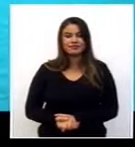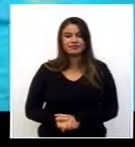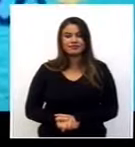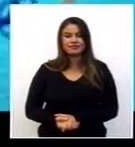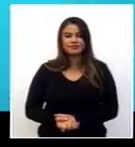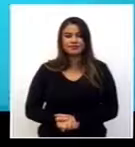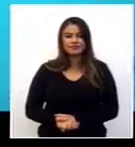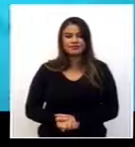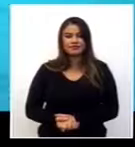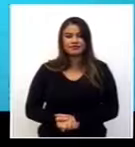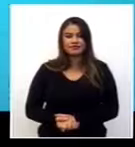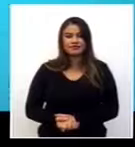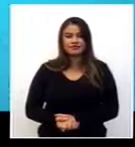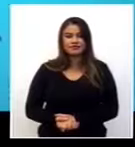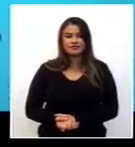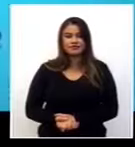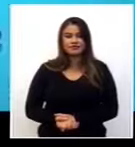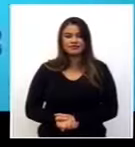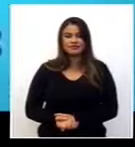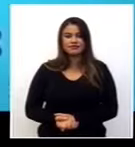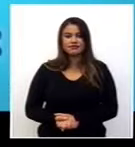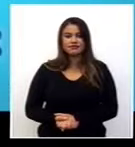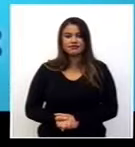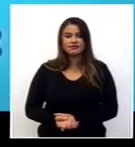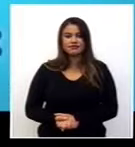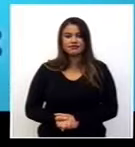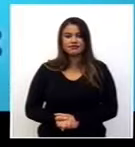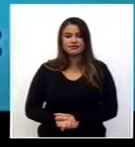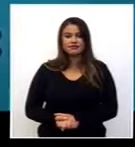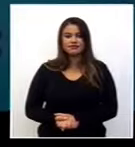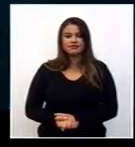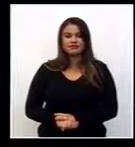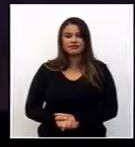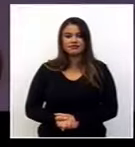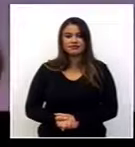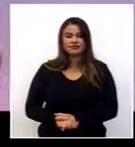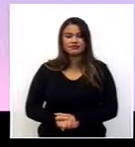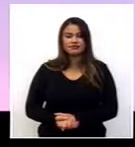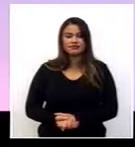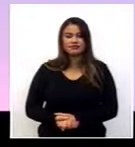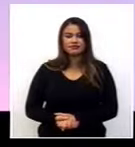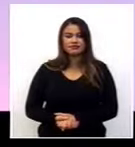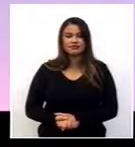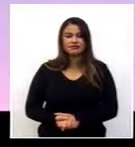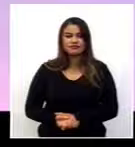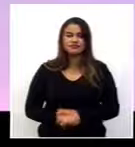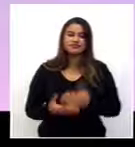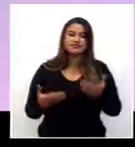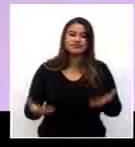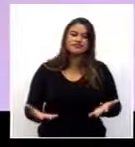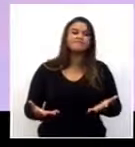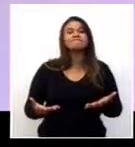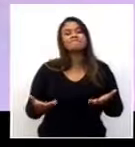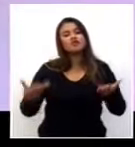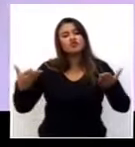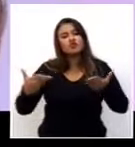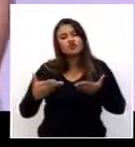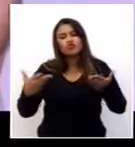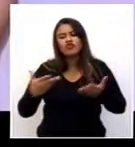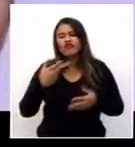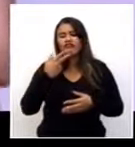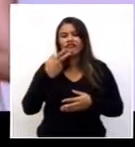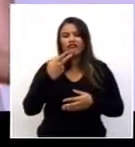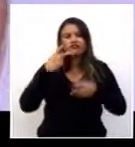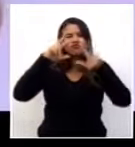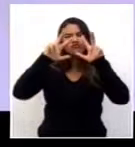Então, Então, falar de avaliação, para